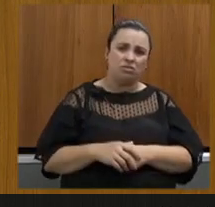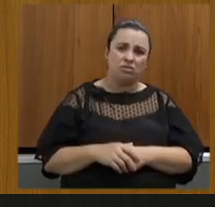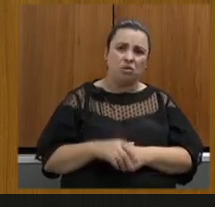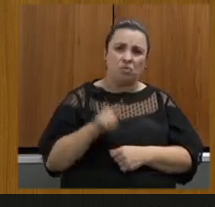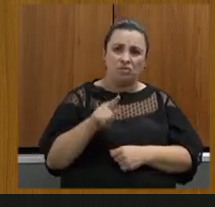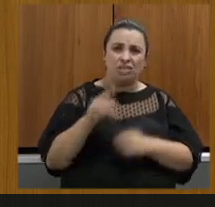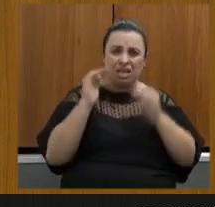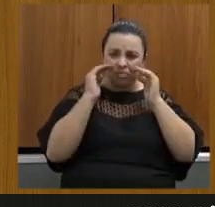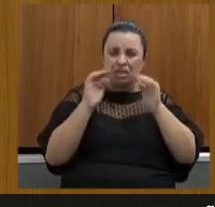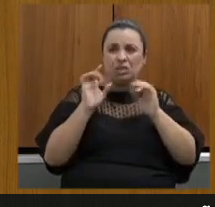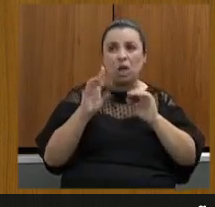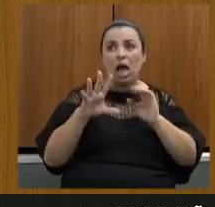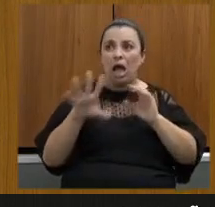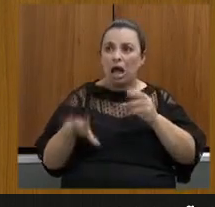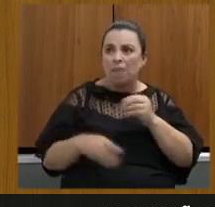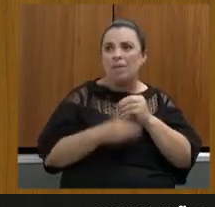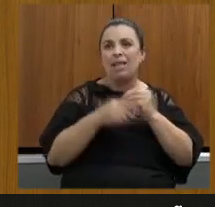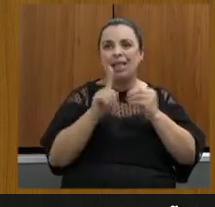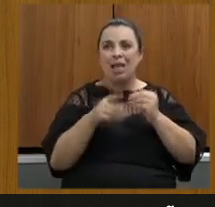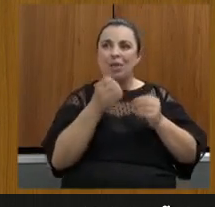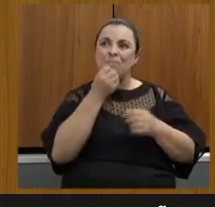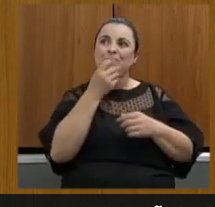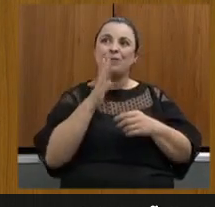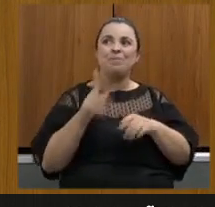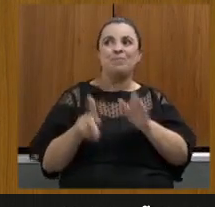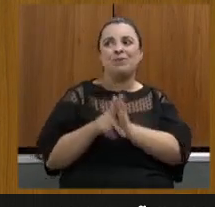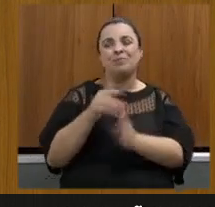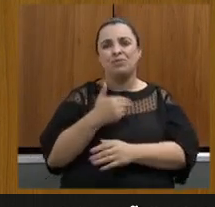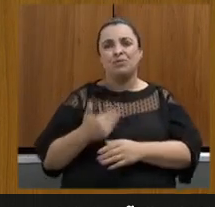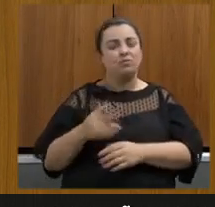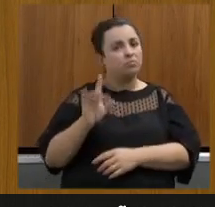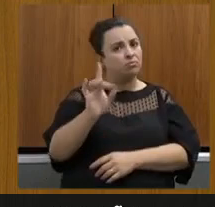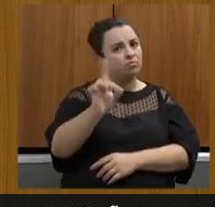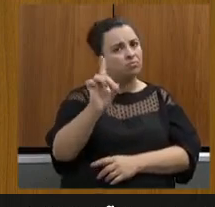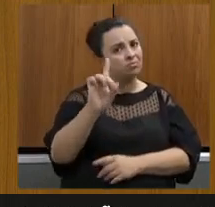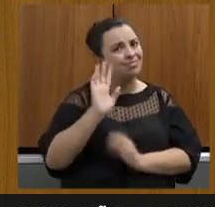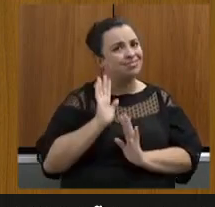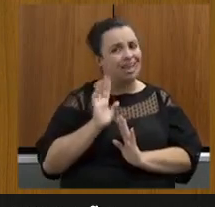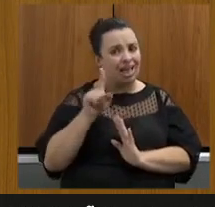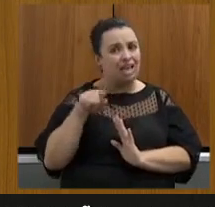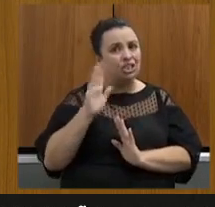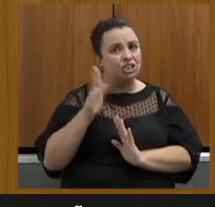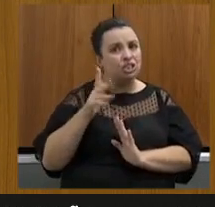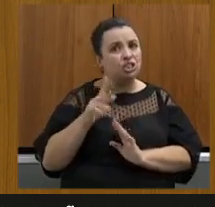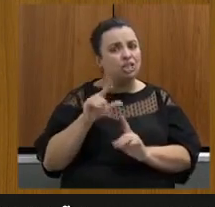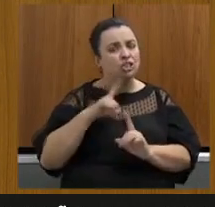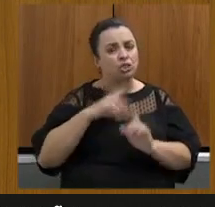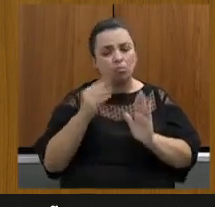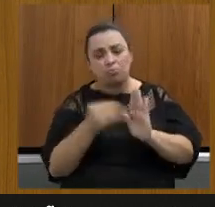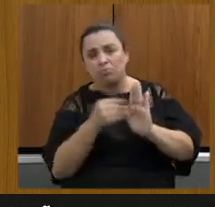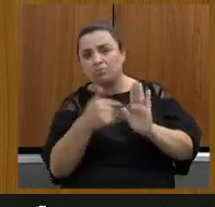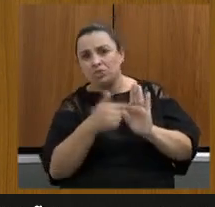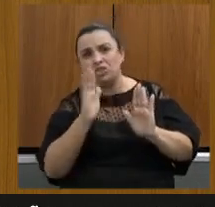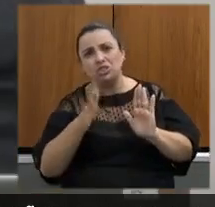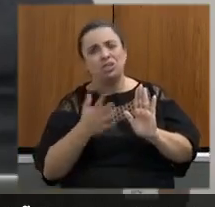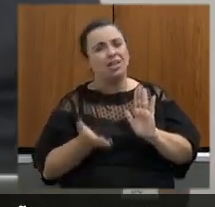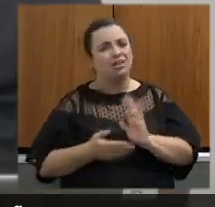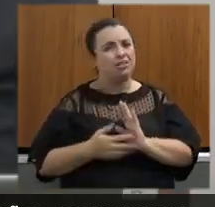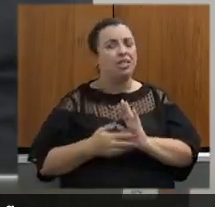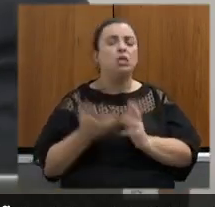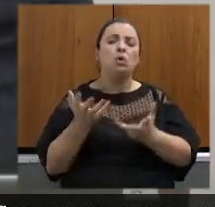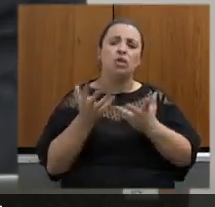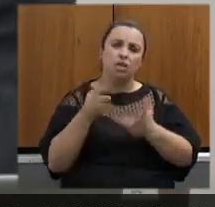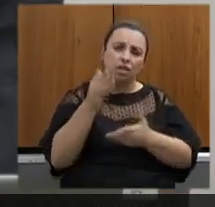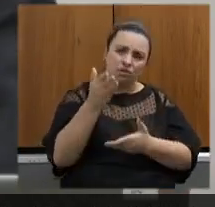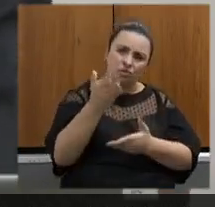de um benesse do ver não era foi prevista ela tá lá então vossa excelência eu queria depois até na